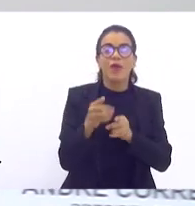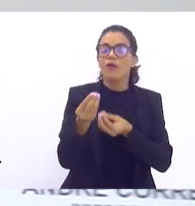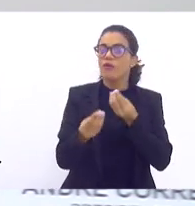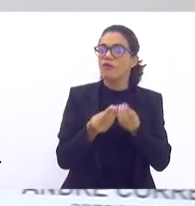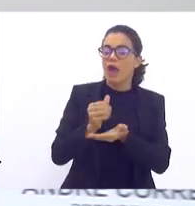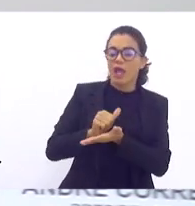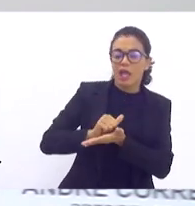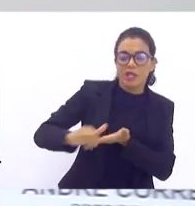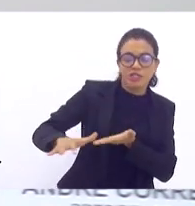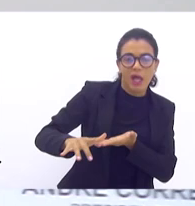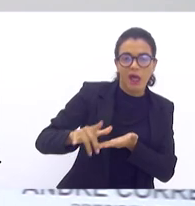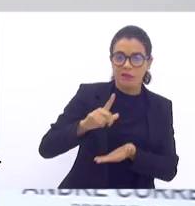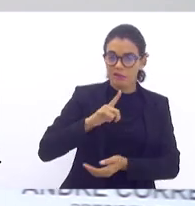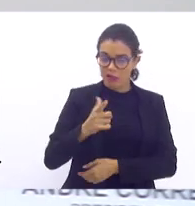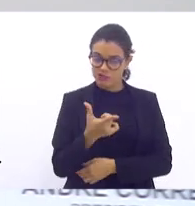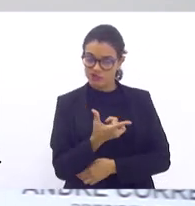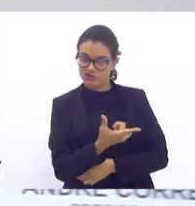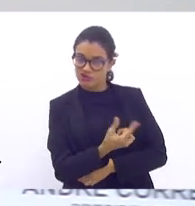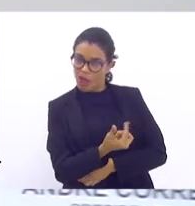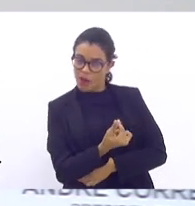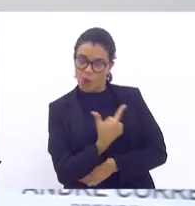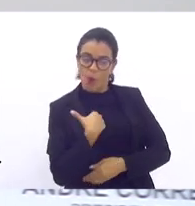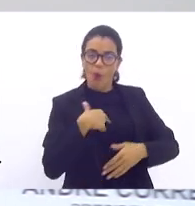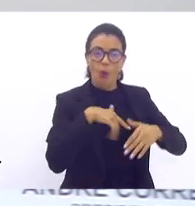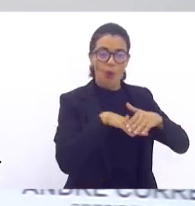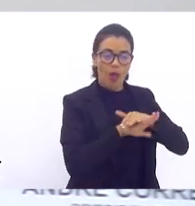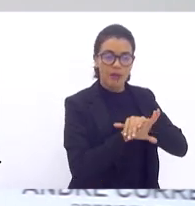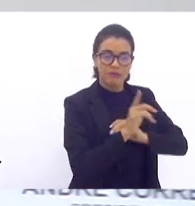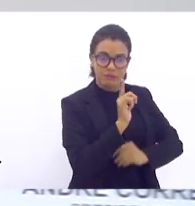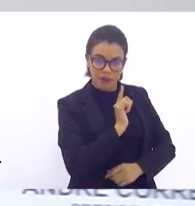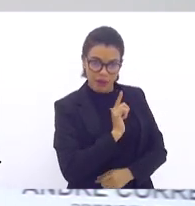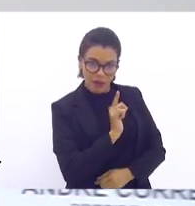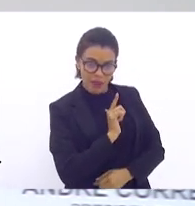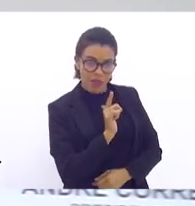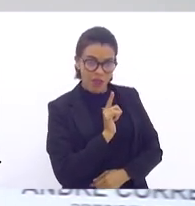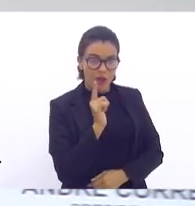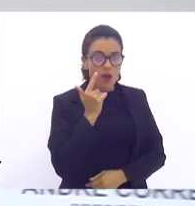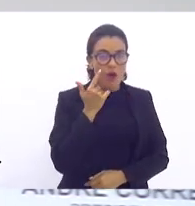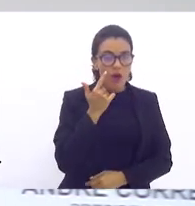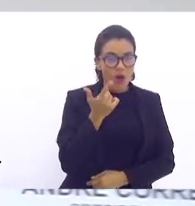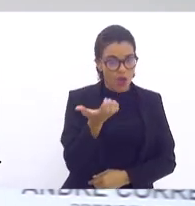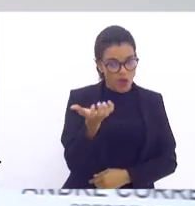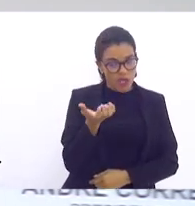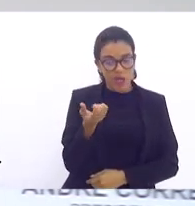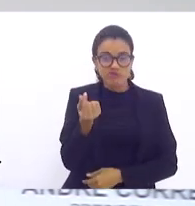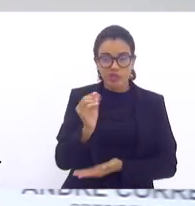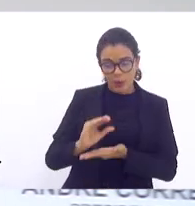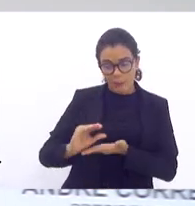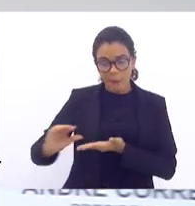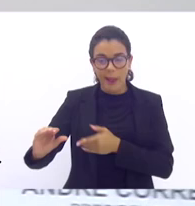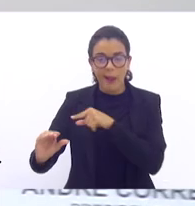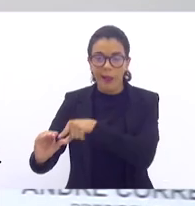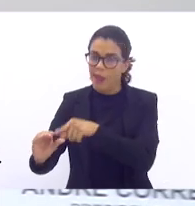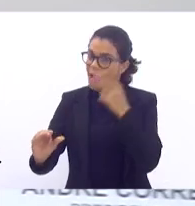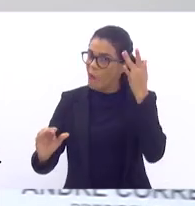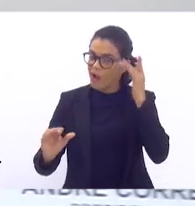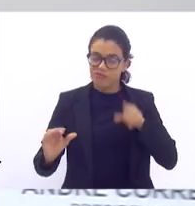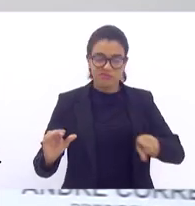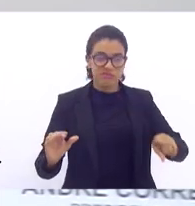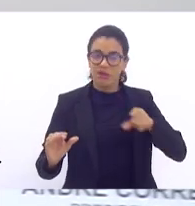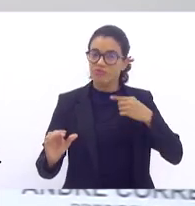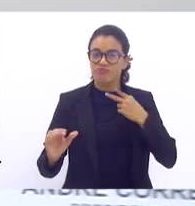dos seus investimentos onde a sociedade se une para dizer eu quero dinheiro para isso e acho que ali